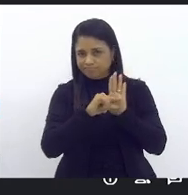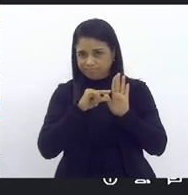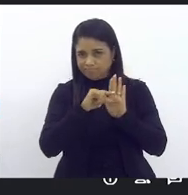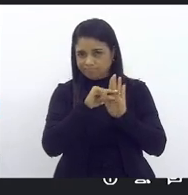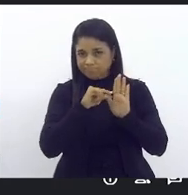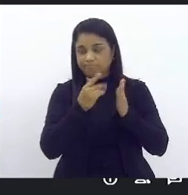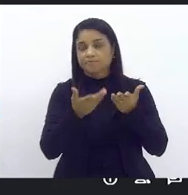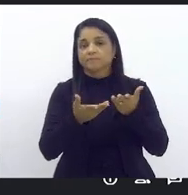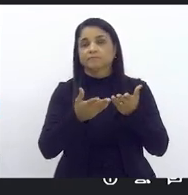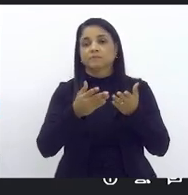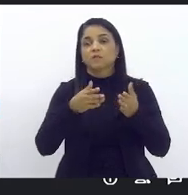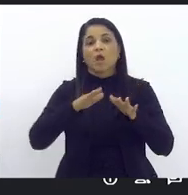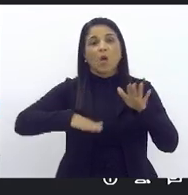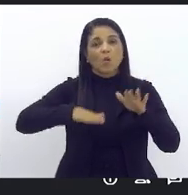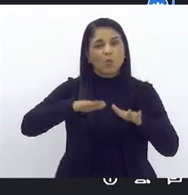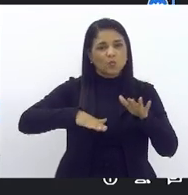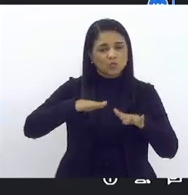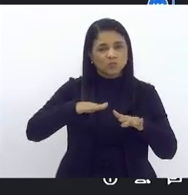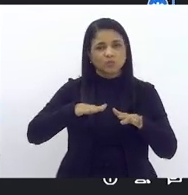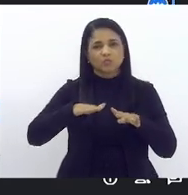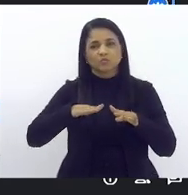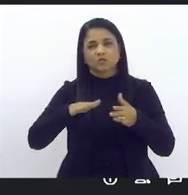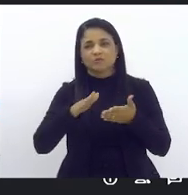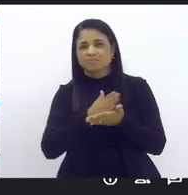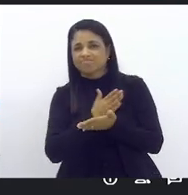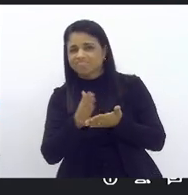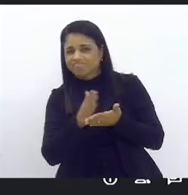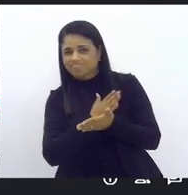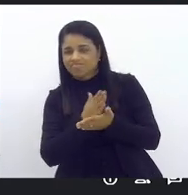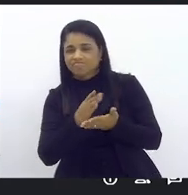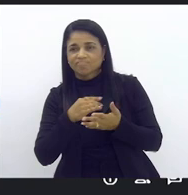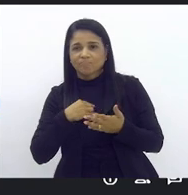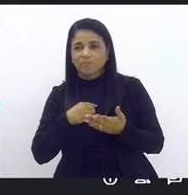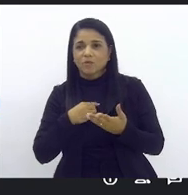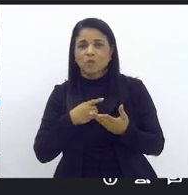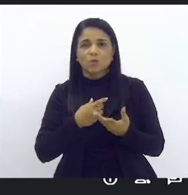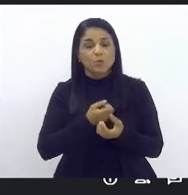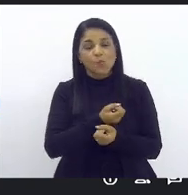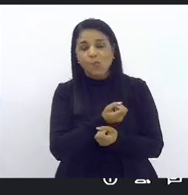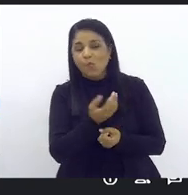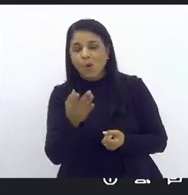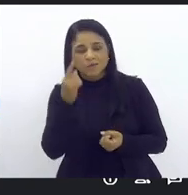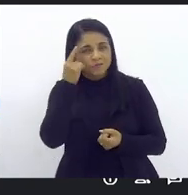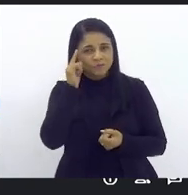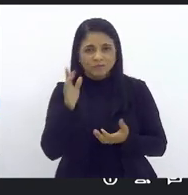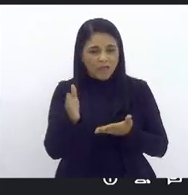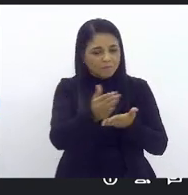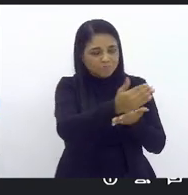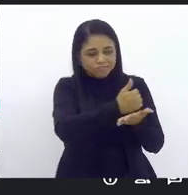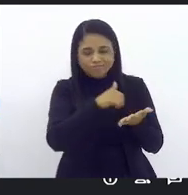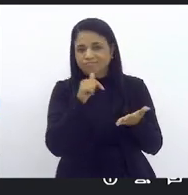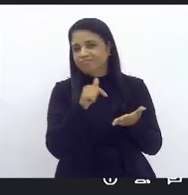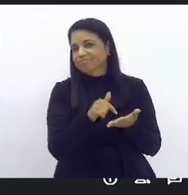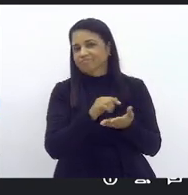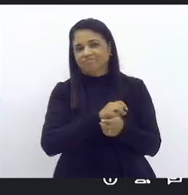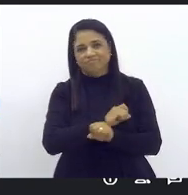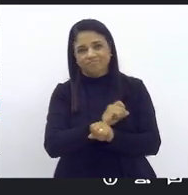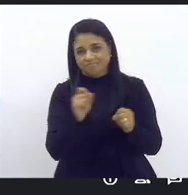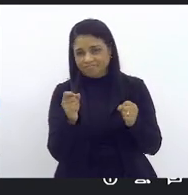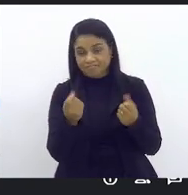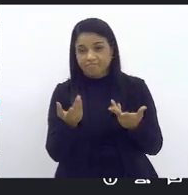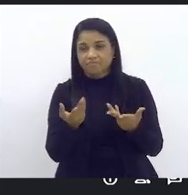e alguns, a gente não tem a medida do quanto ainda, né? Mas a gente sabe que